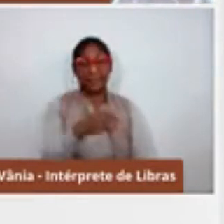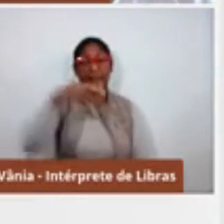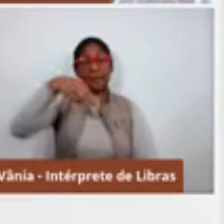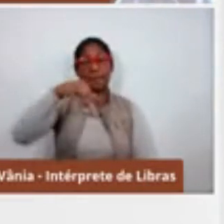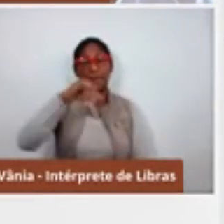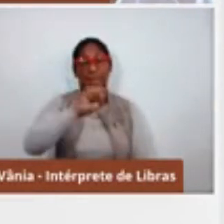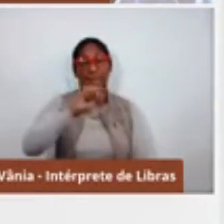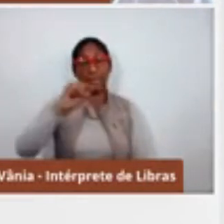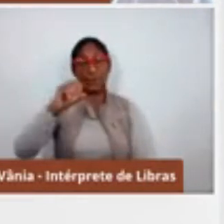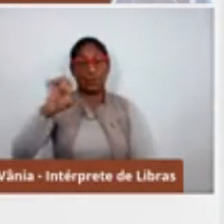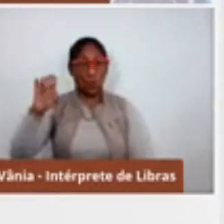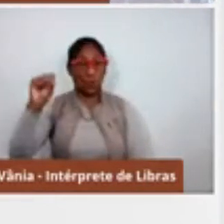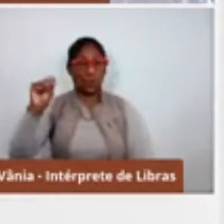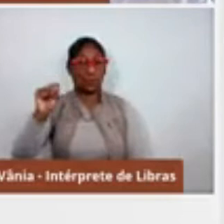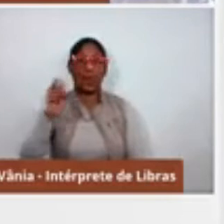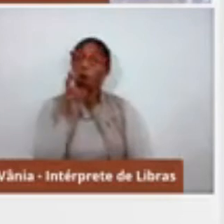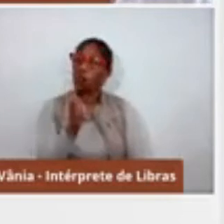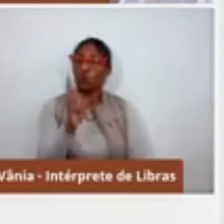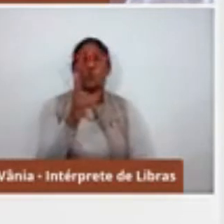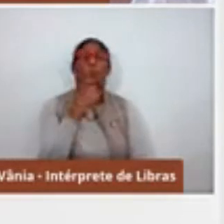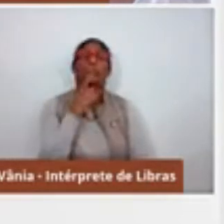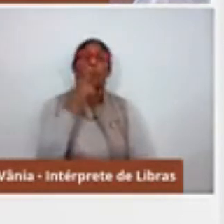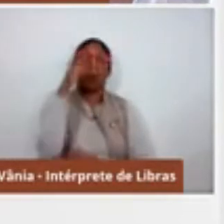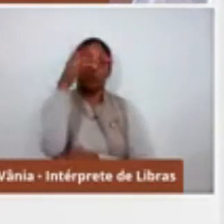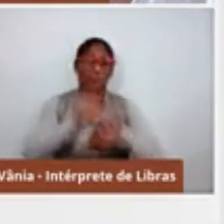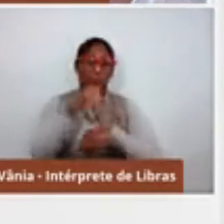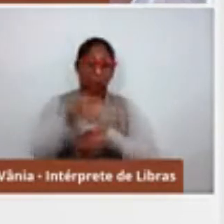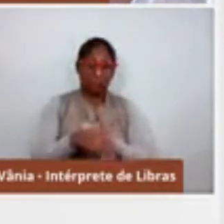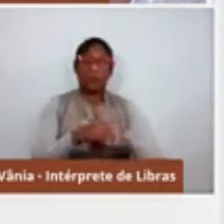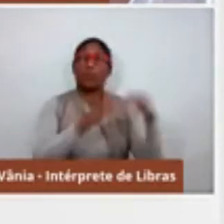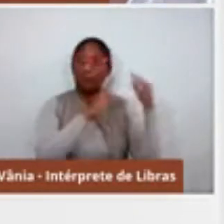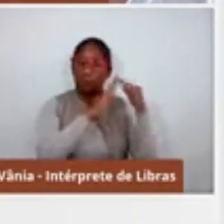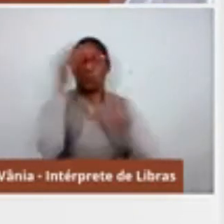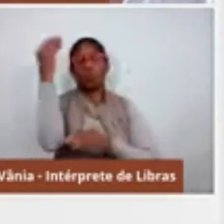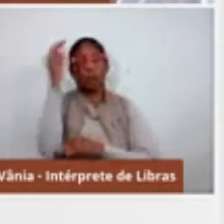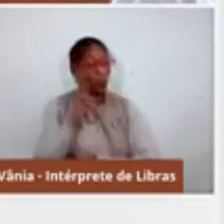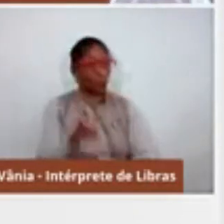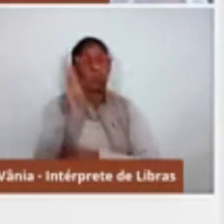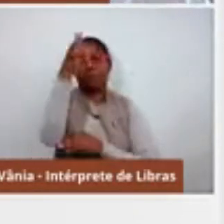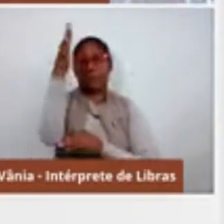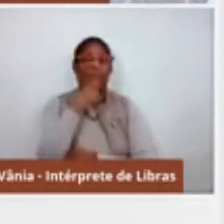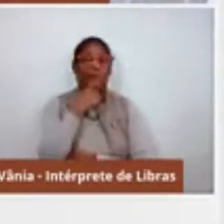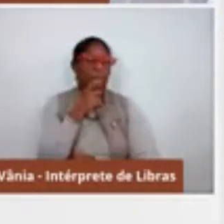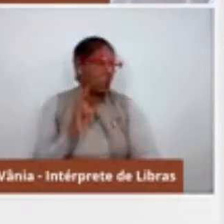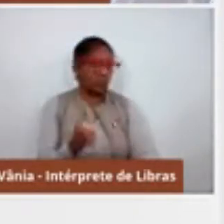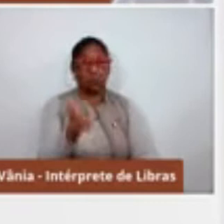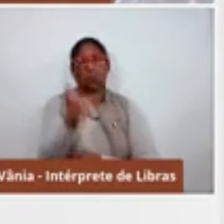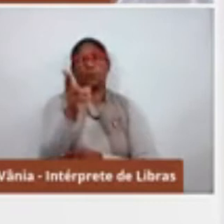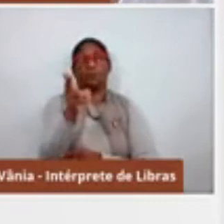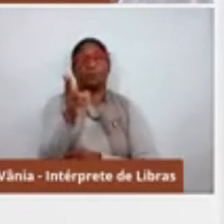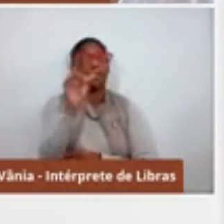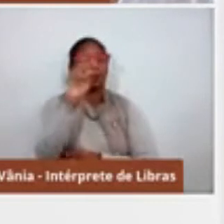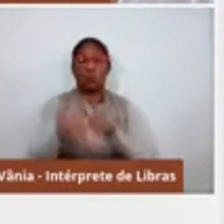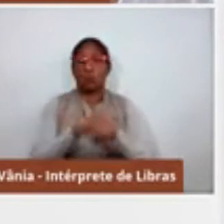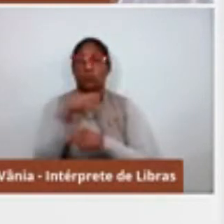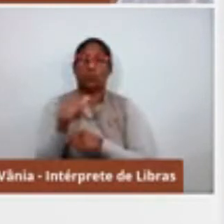que permanecem na bandeira vermelha, também foram Capão da Canoa, Novo Hamburgo, Canoas e Porto Alegre, se mantêm na bandeira